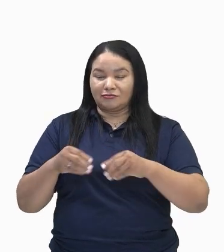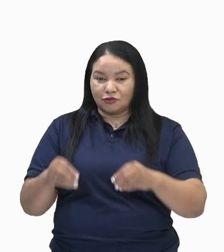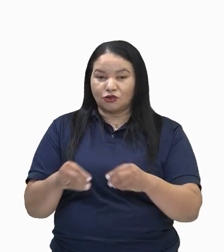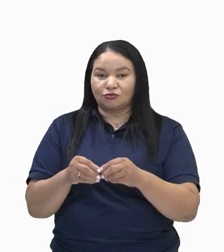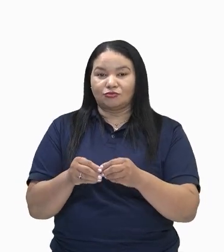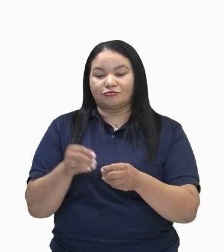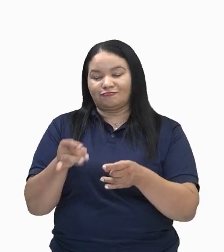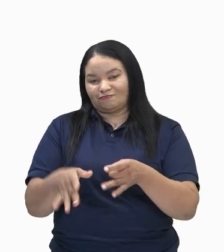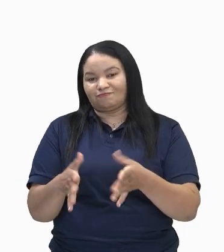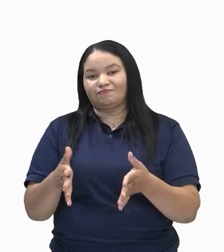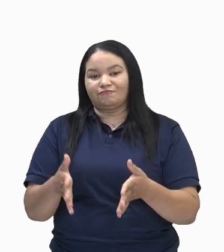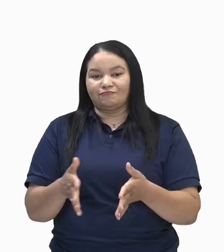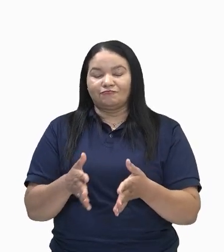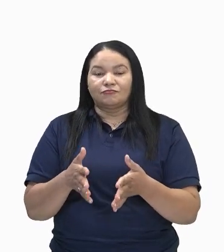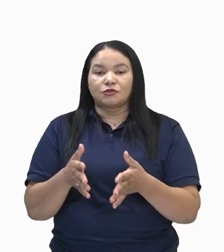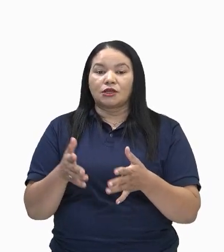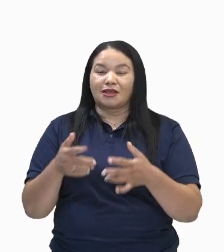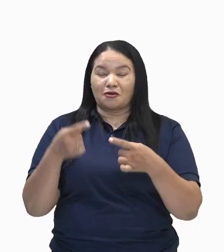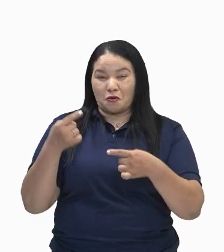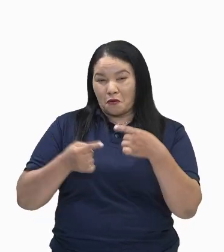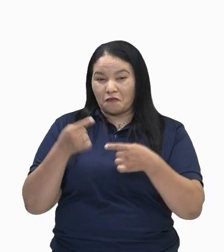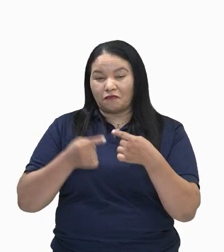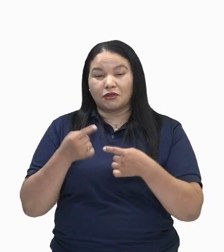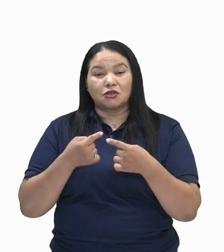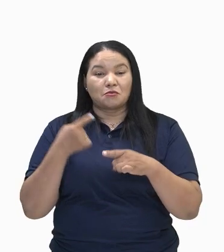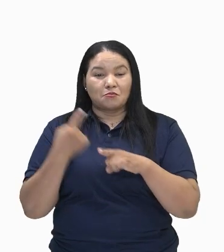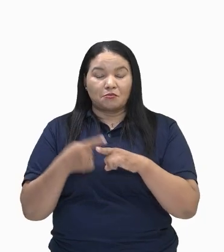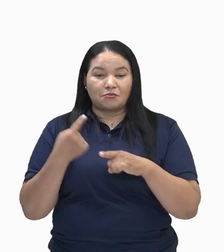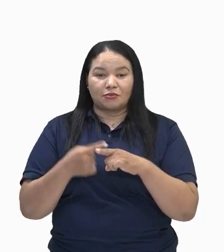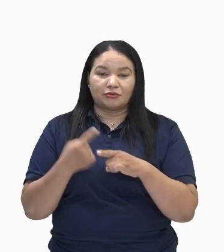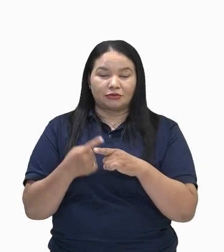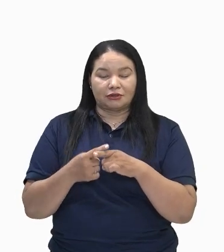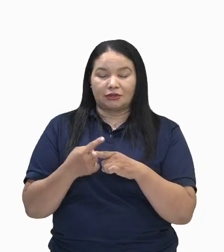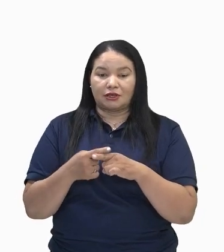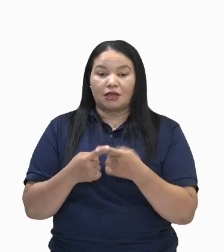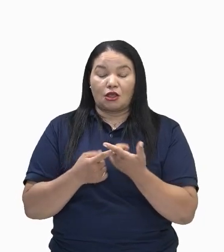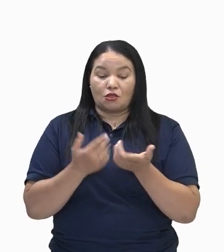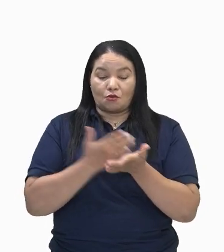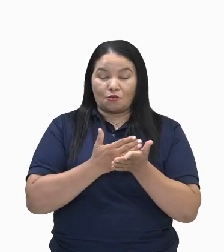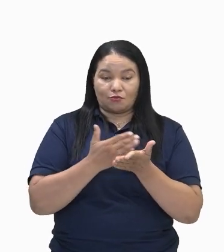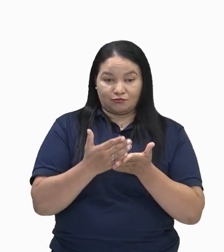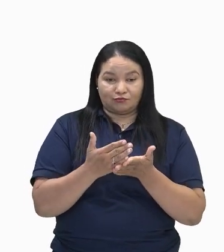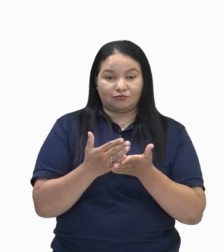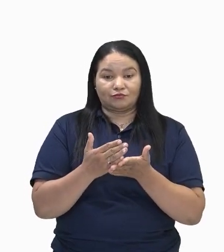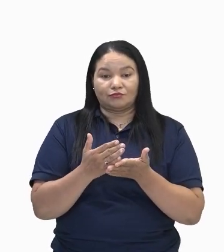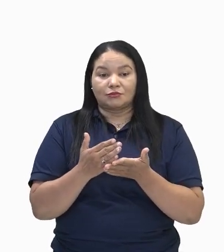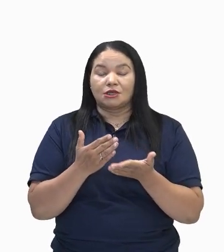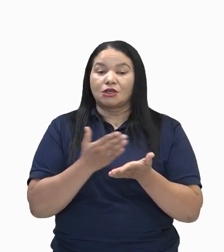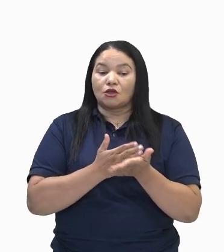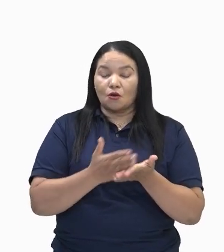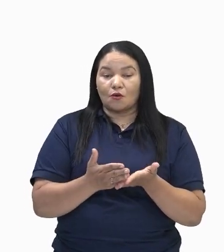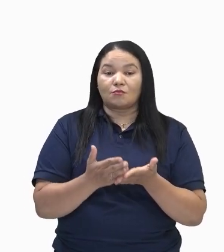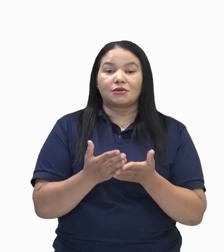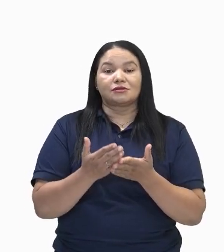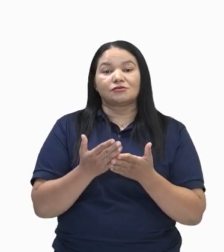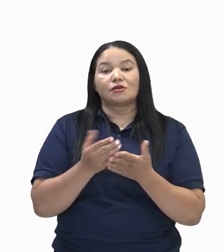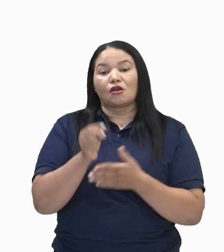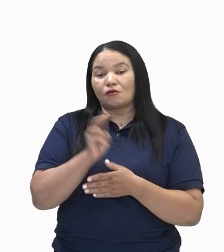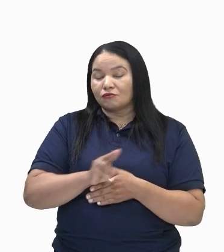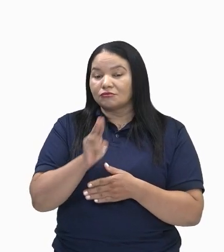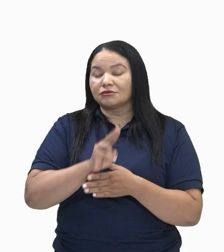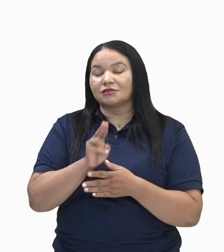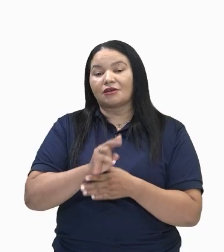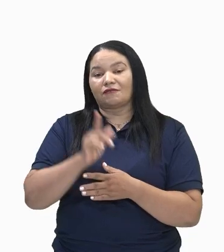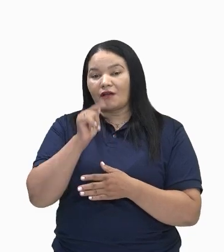isso que é conflito, porque rompe com a situação inicial. Na situação inicial, ela é um recipiente útil